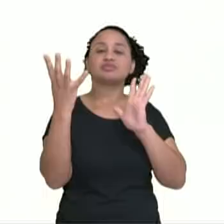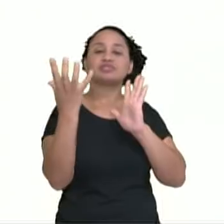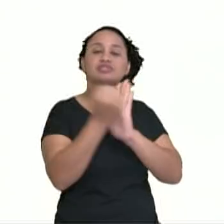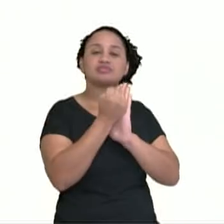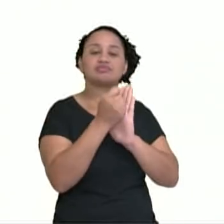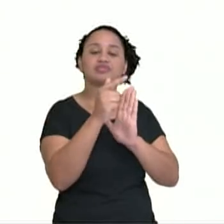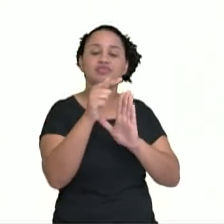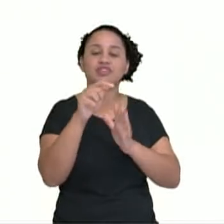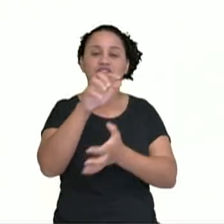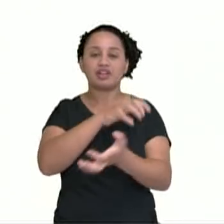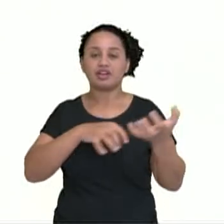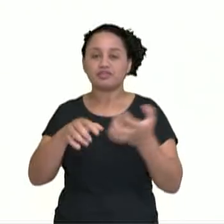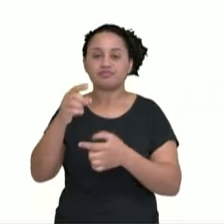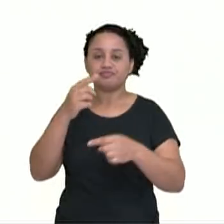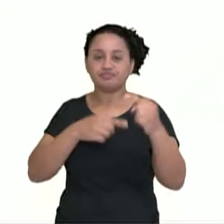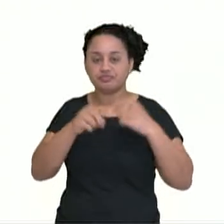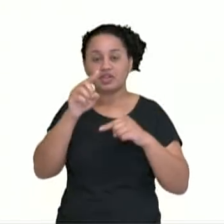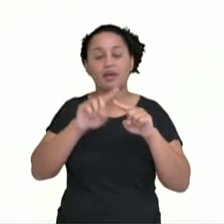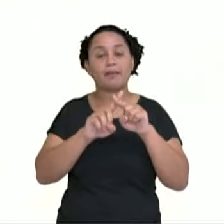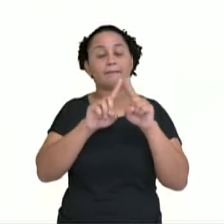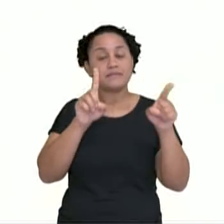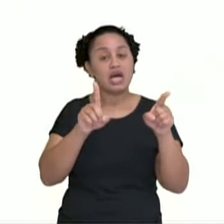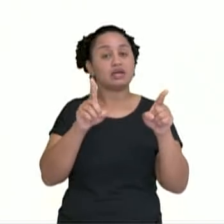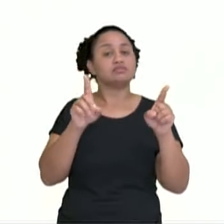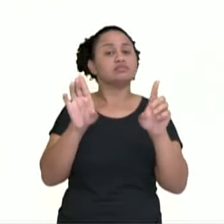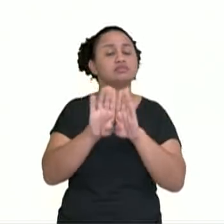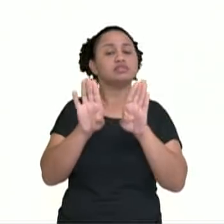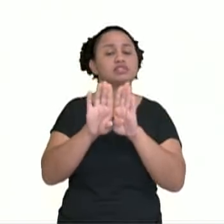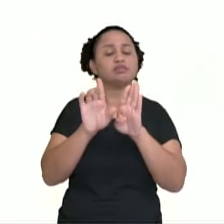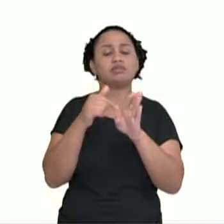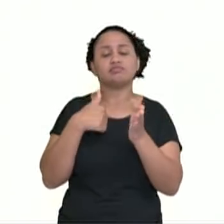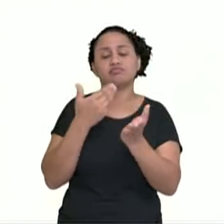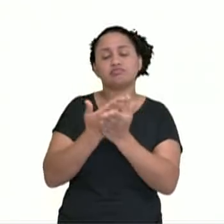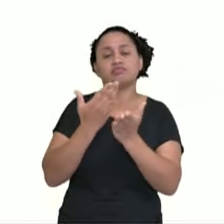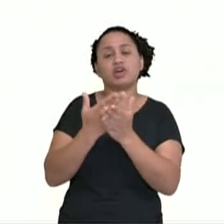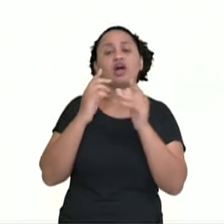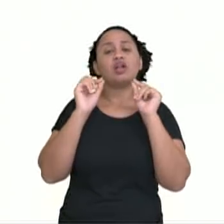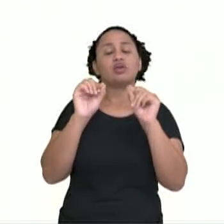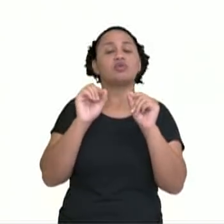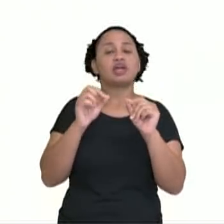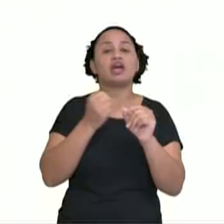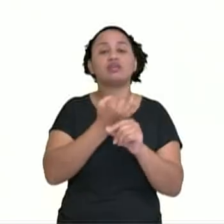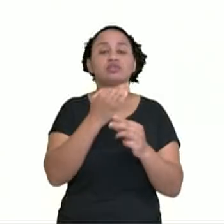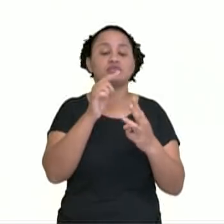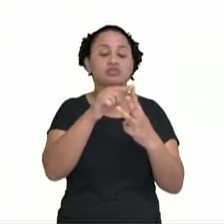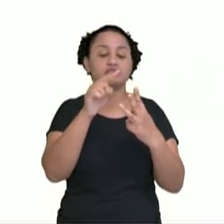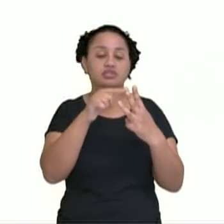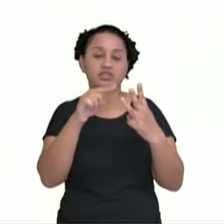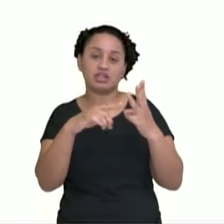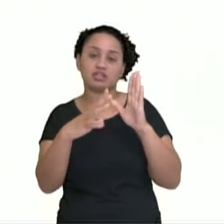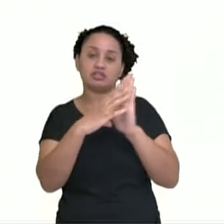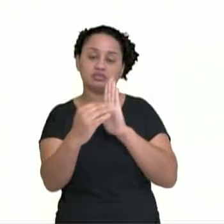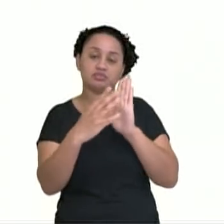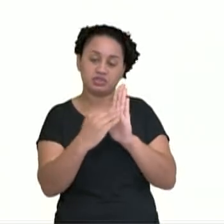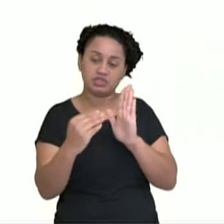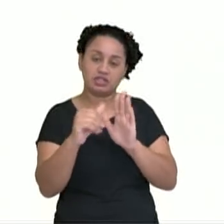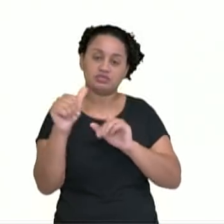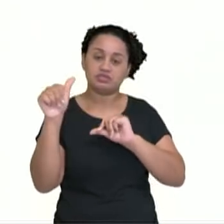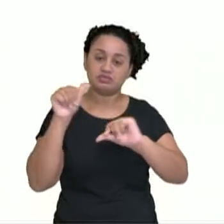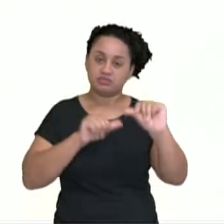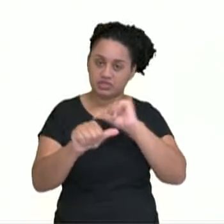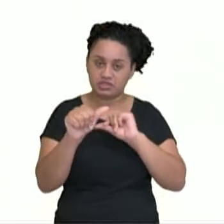essa revolução industrial, mas a gente vai falou aqui nessa aula sobre outros 3 modelos de transformação